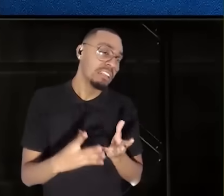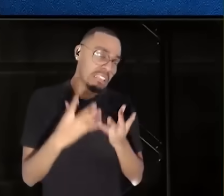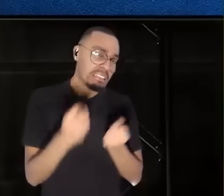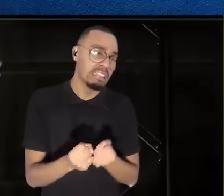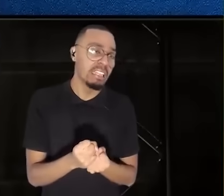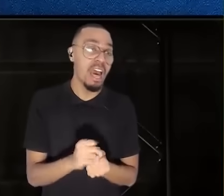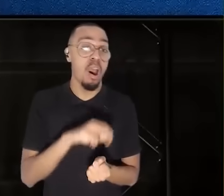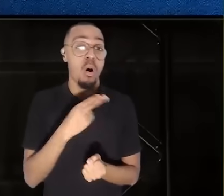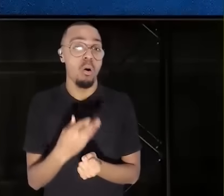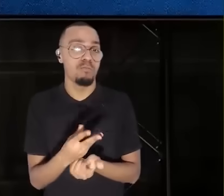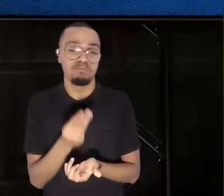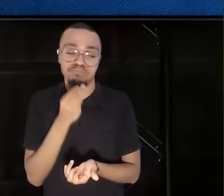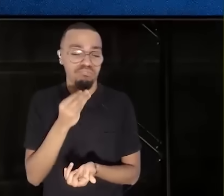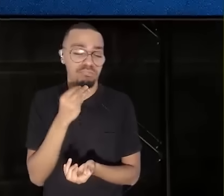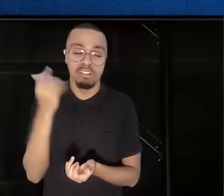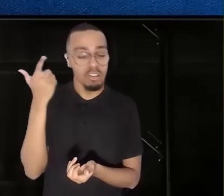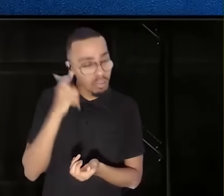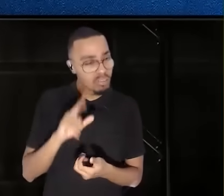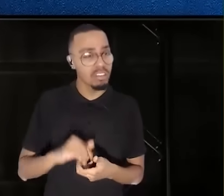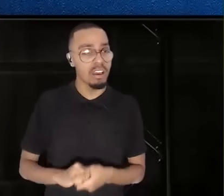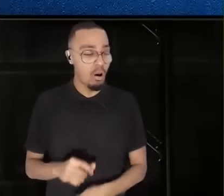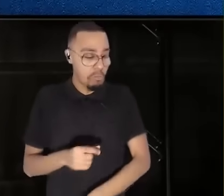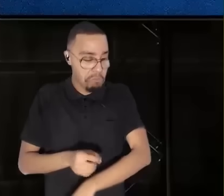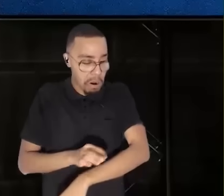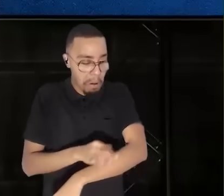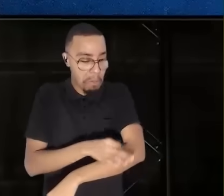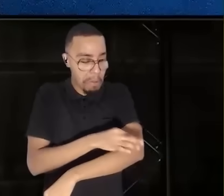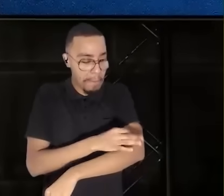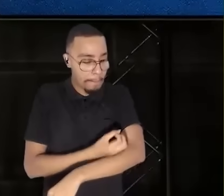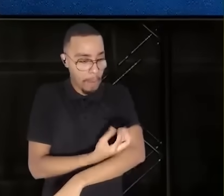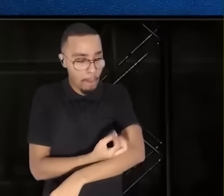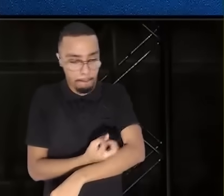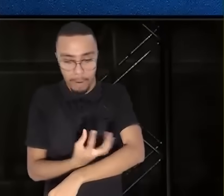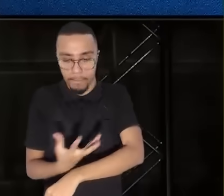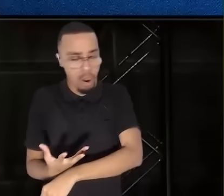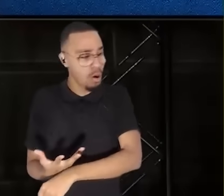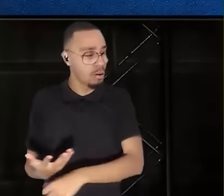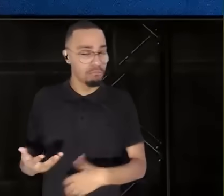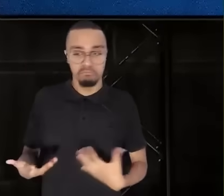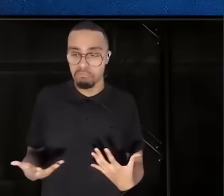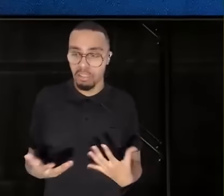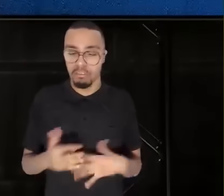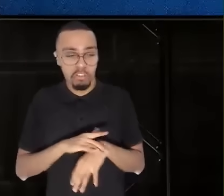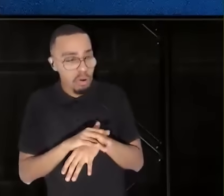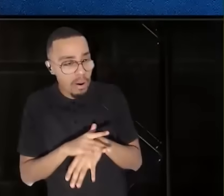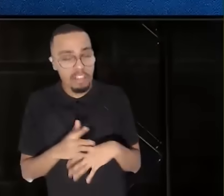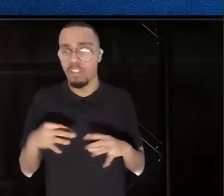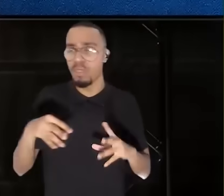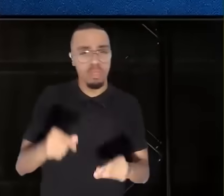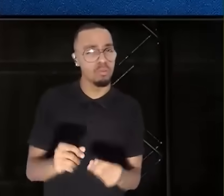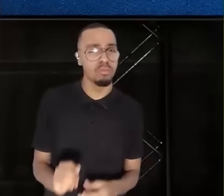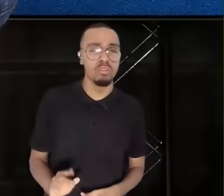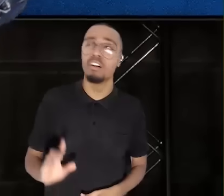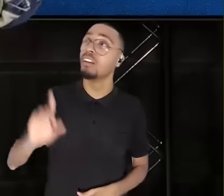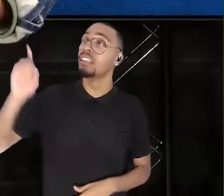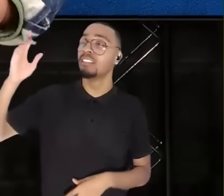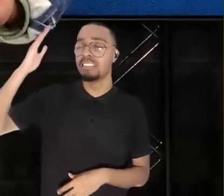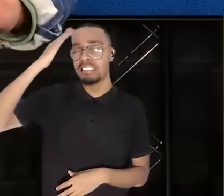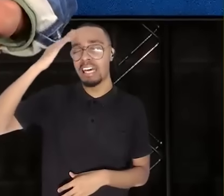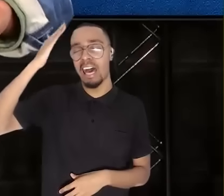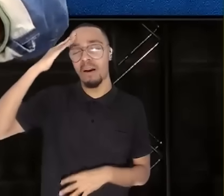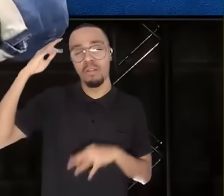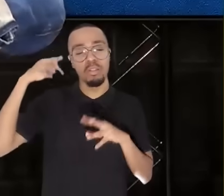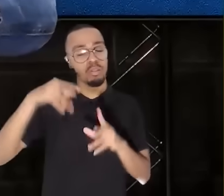carocinho que explodir na minha pele, cada pessoa que vai e que vem. E esta é a questão. Deus